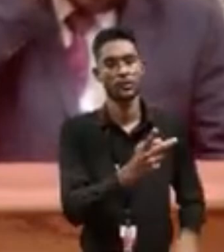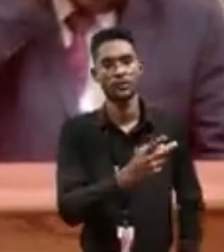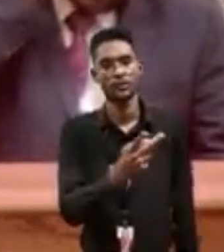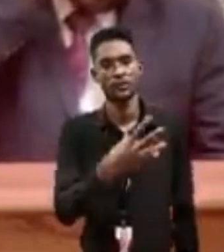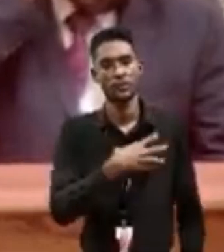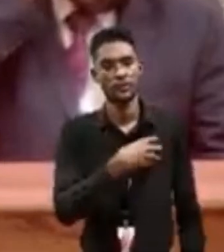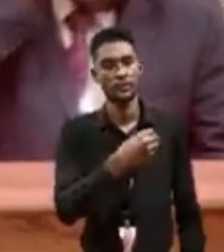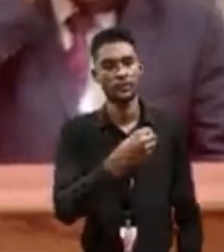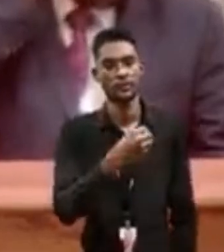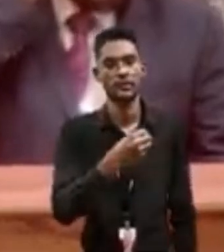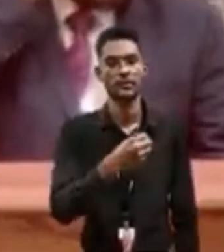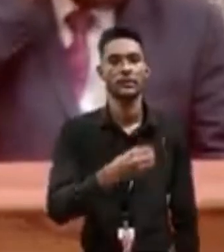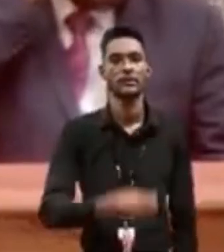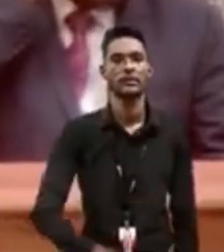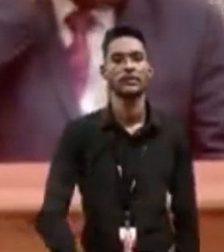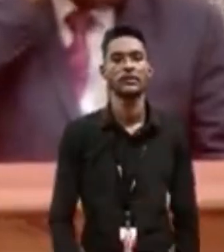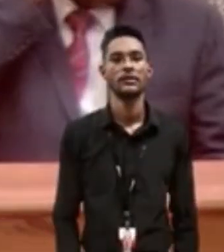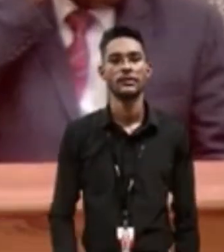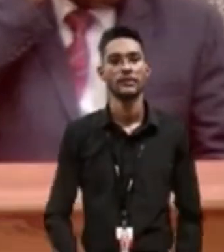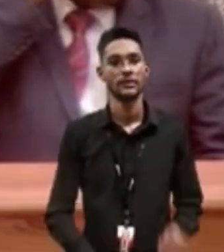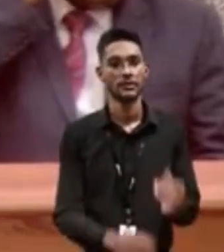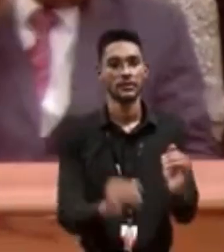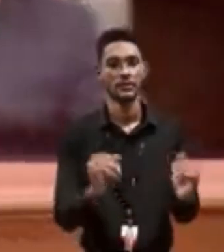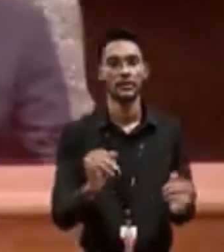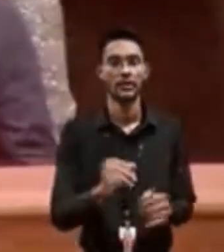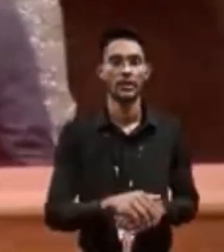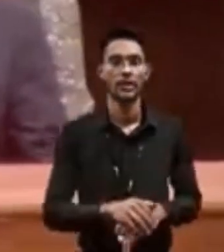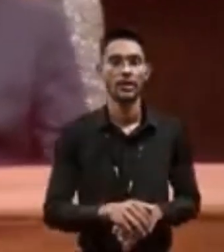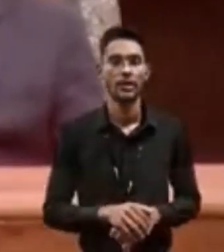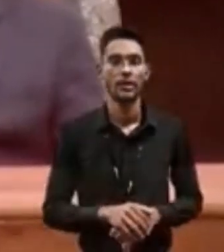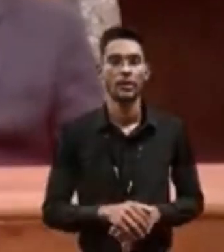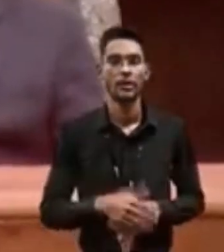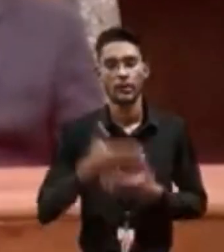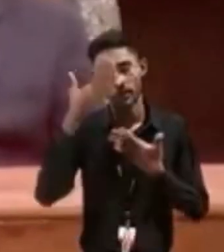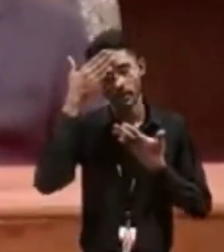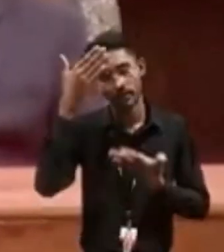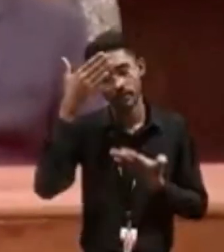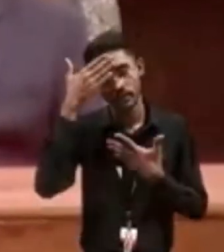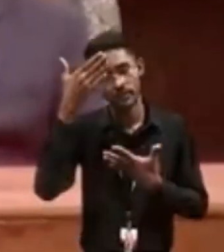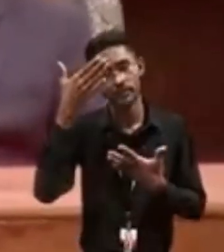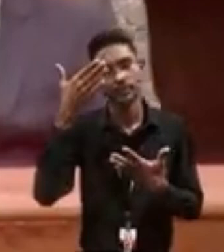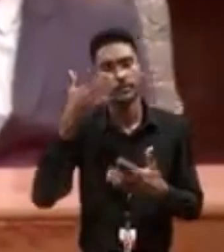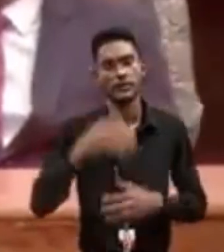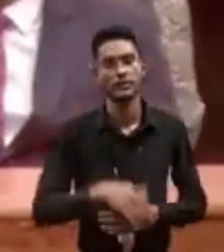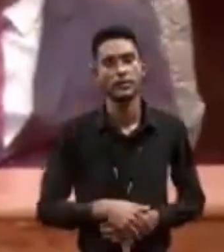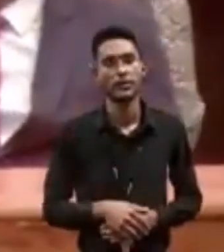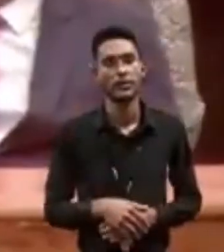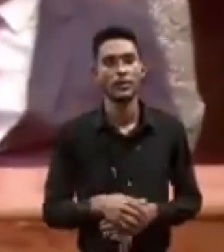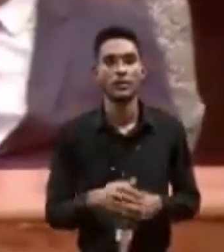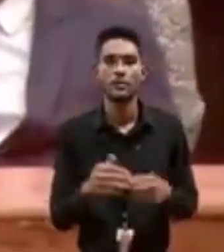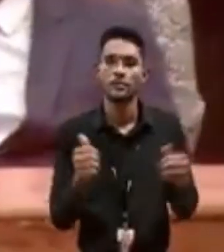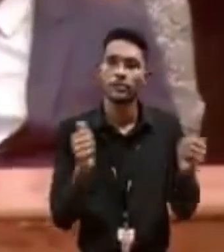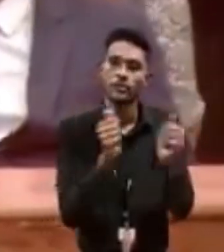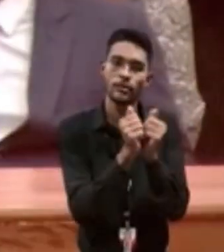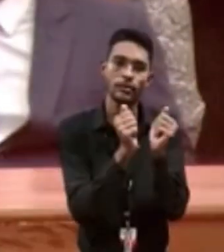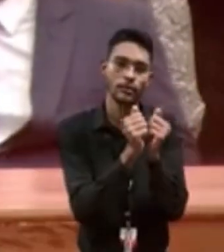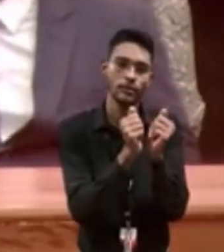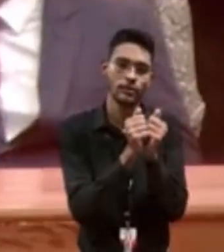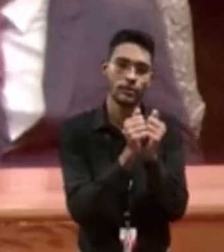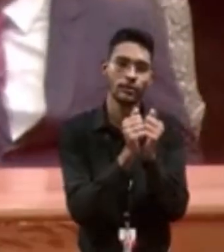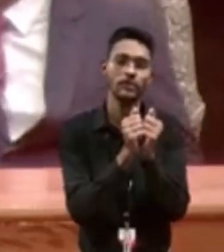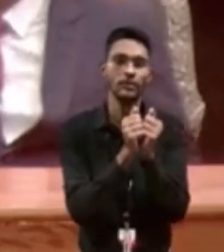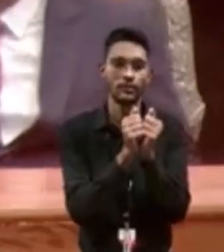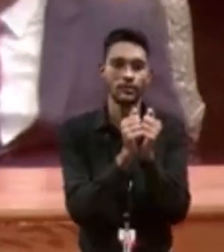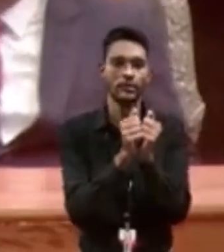Mas manda um beijo, ele está assistindo aí. Te amo, amor. Obrigada por essa parceria de entender a minha vocação aqui na